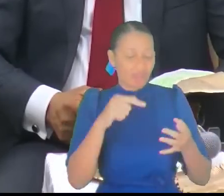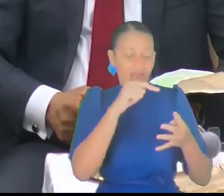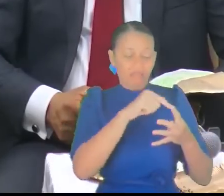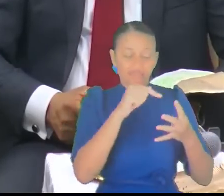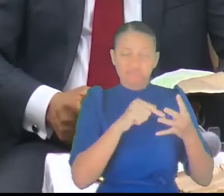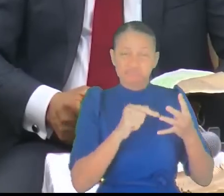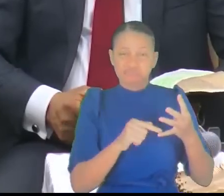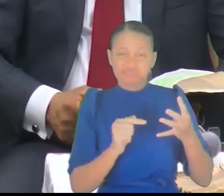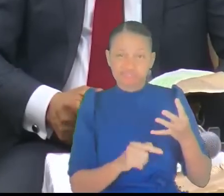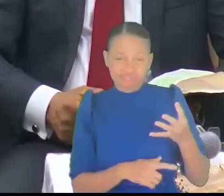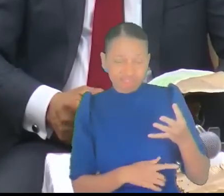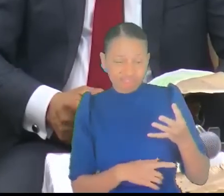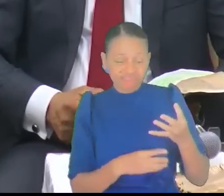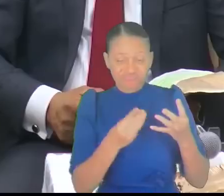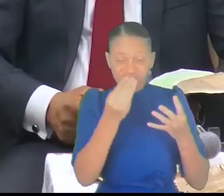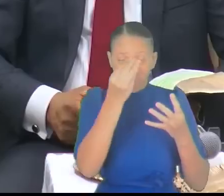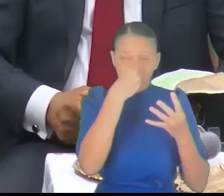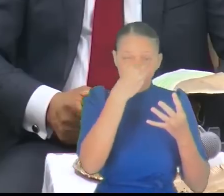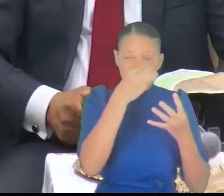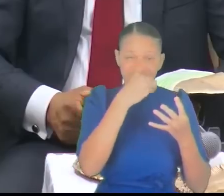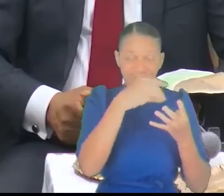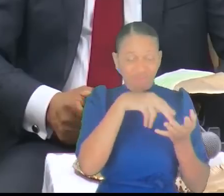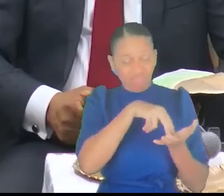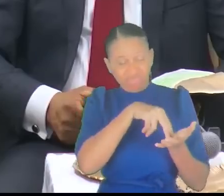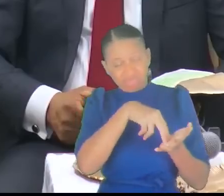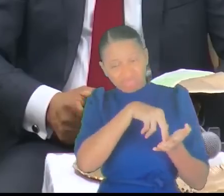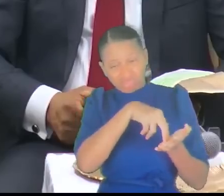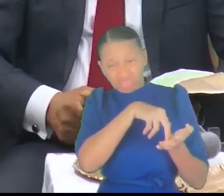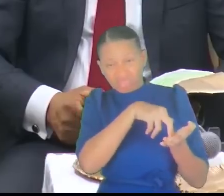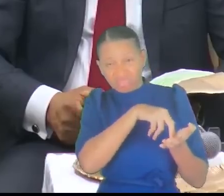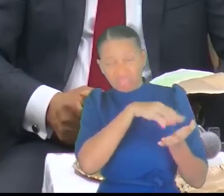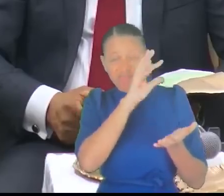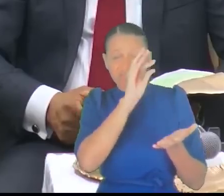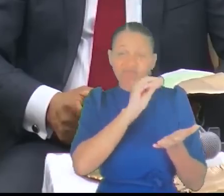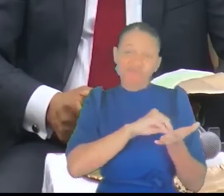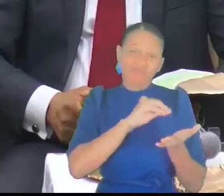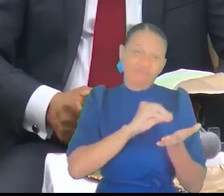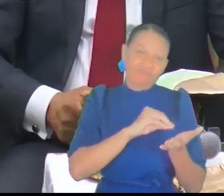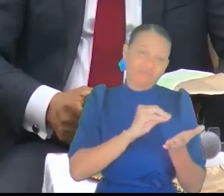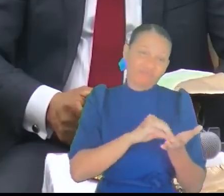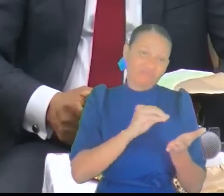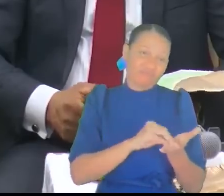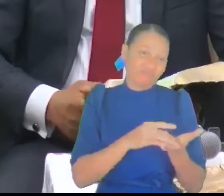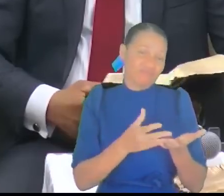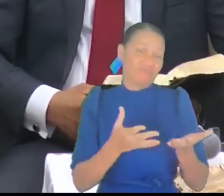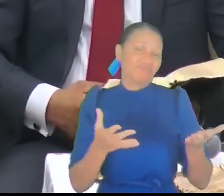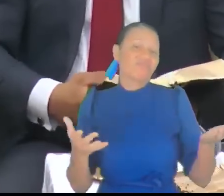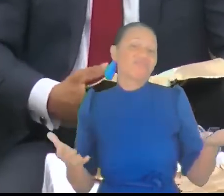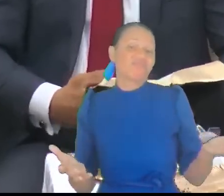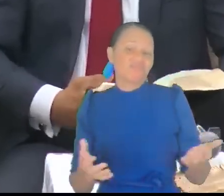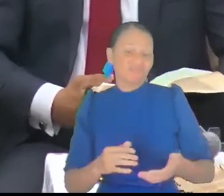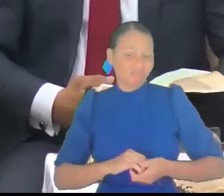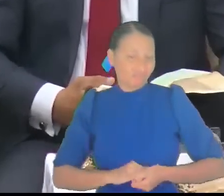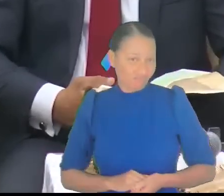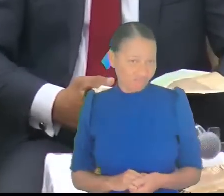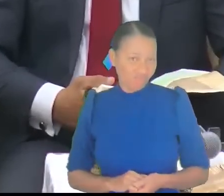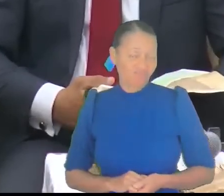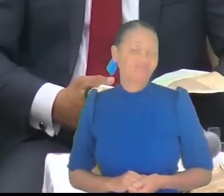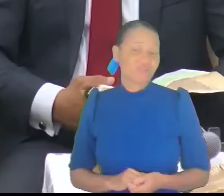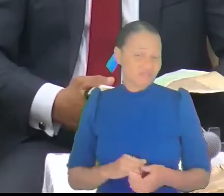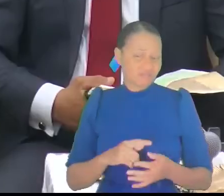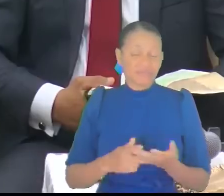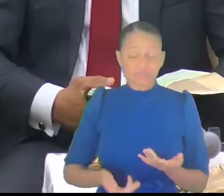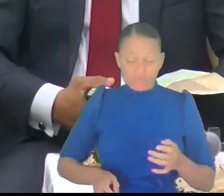umas minguante, era assim ou não era? Outras novas, mas somente Esmirna e